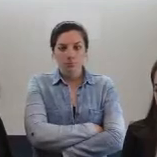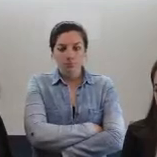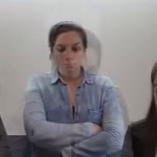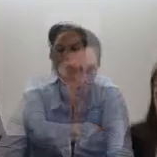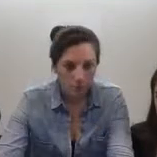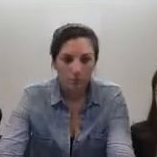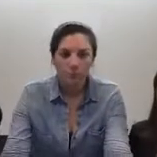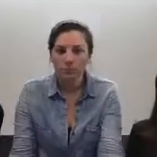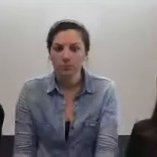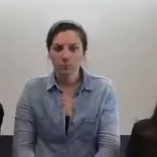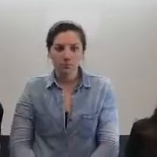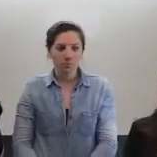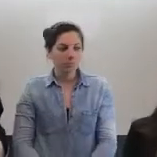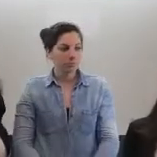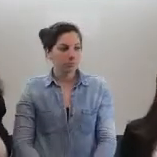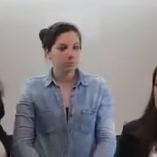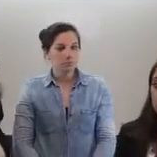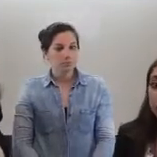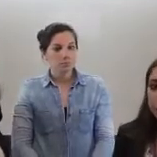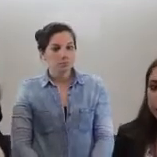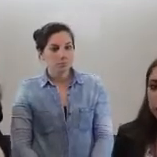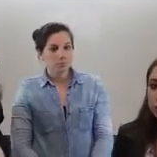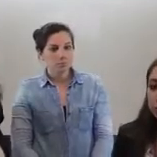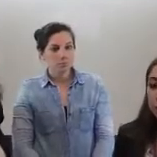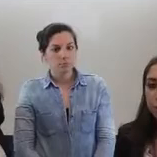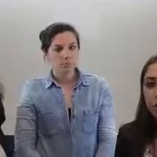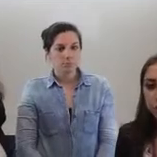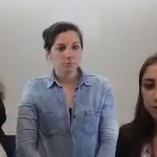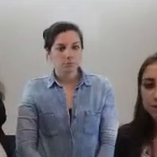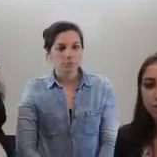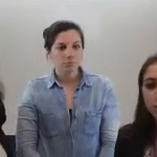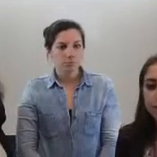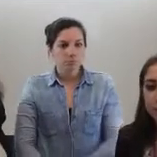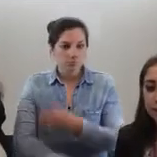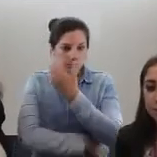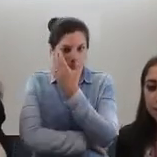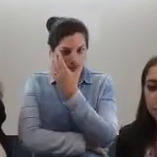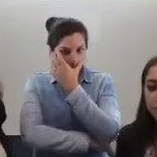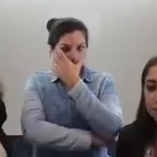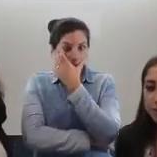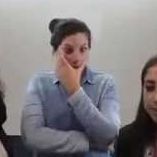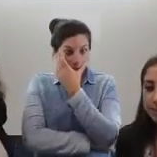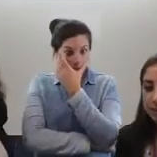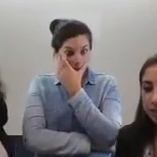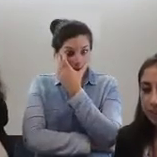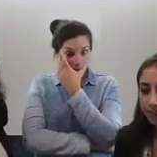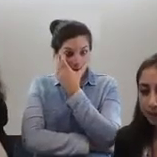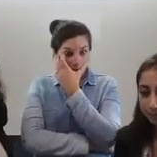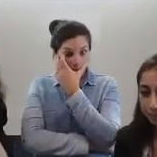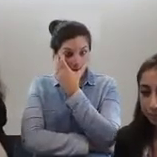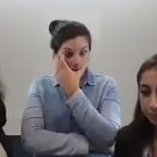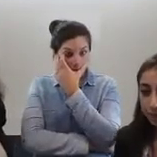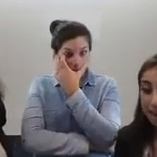vocês. Eu acho que eu só vou mostrar antes o portal de periódicos da UNO Chapecó, que eu acho interessante vocês saberem também, que é uma fonte de pesquisa. Então, a